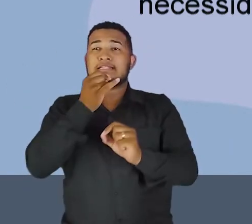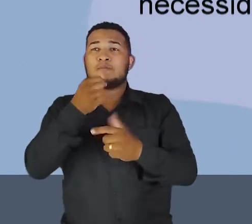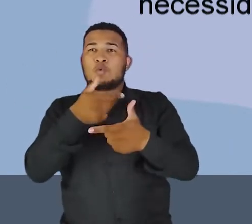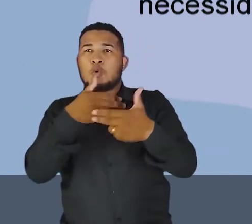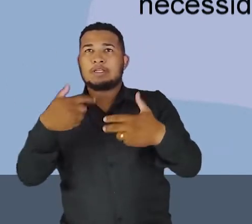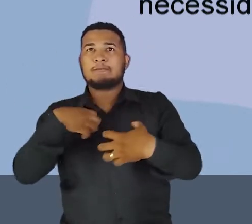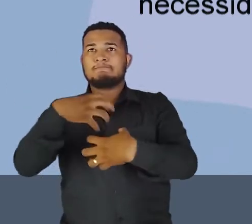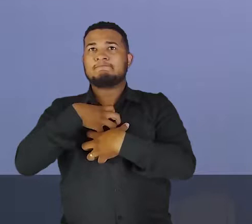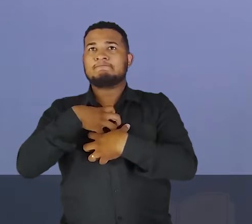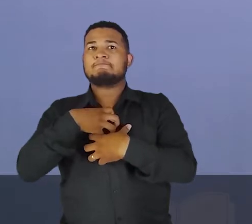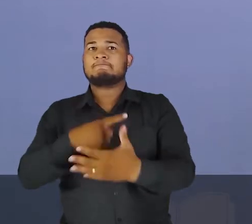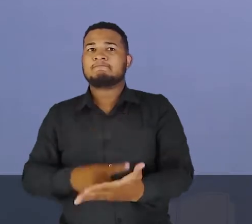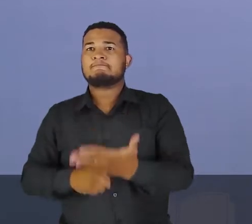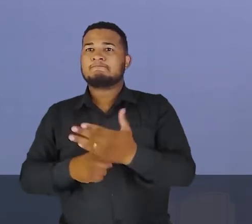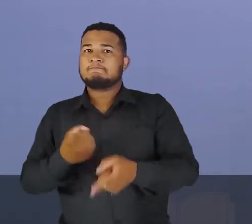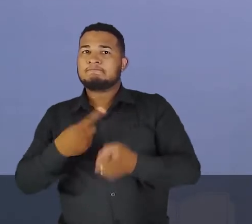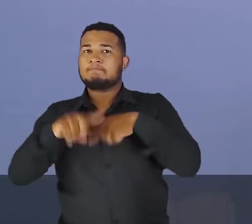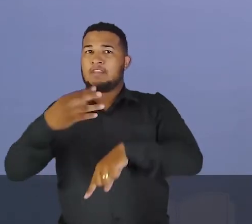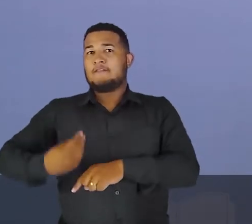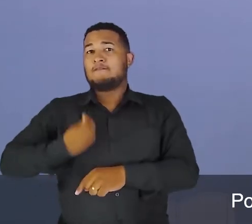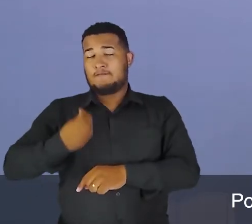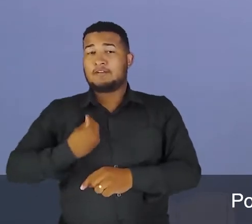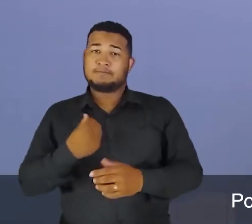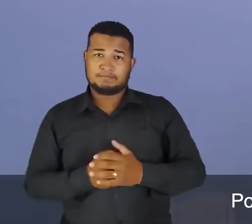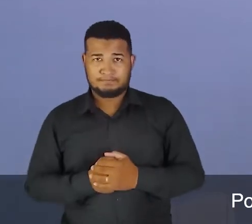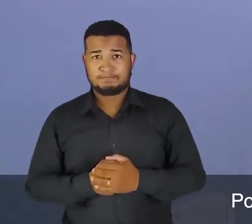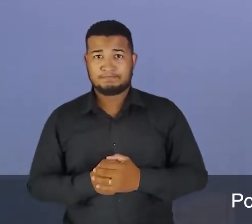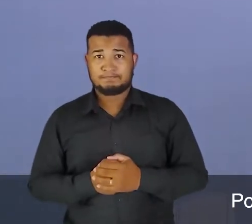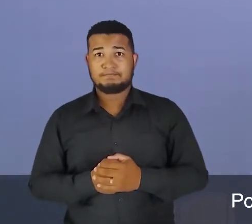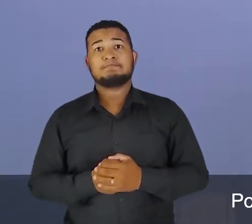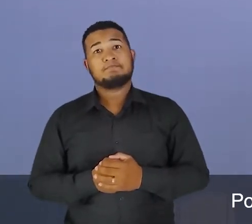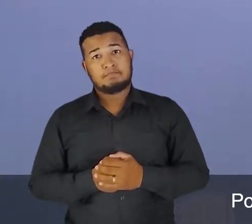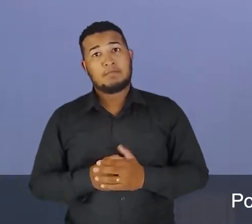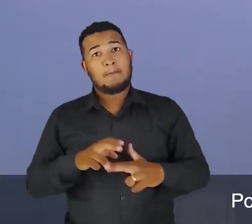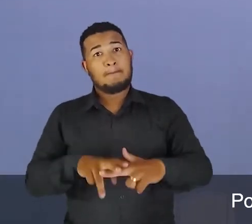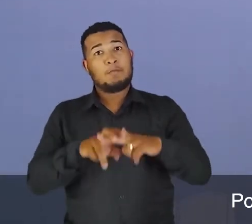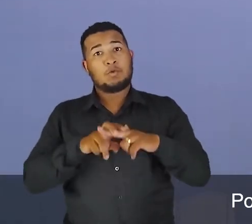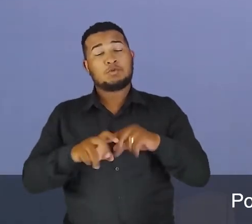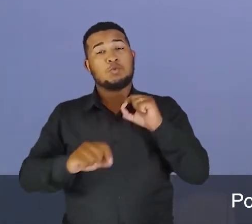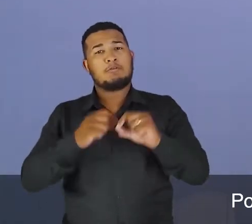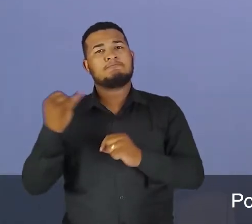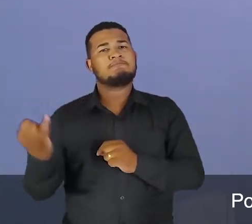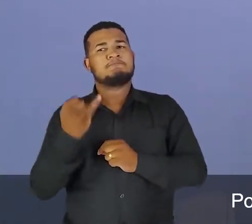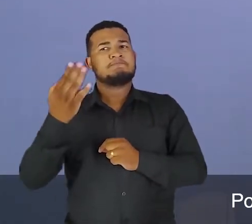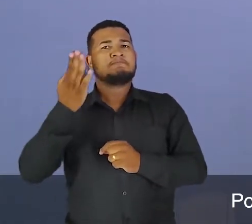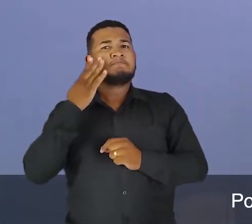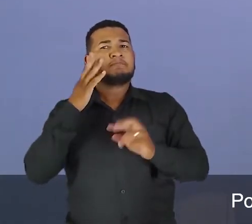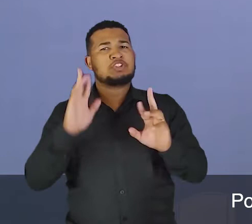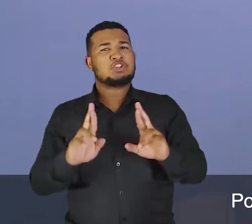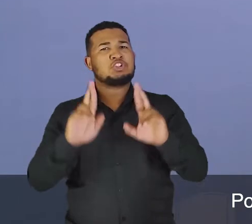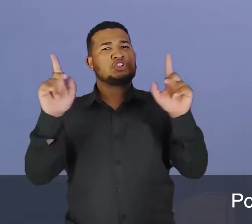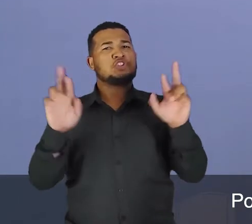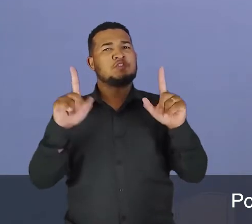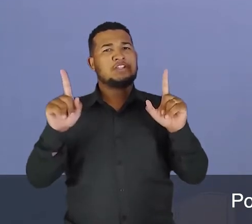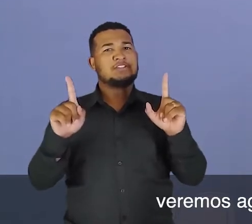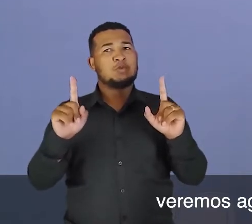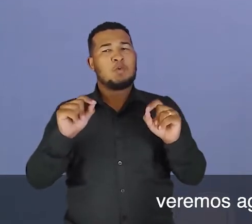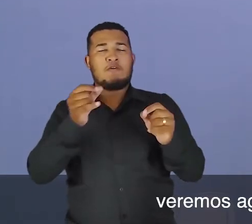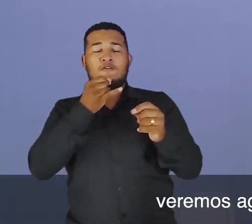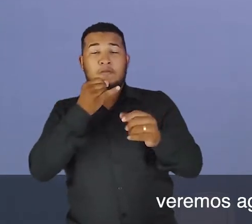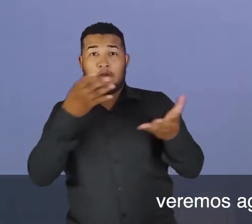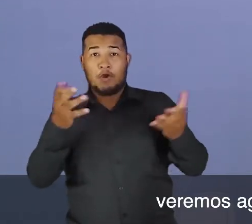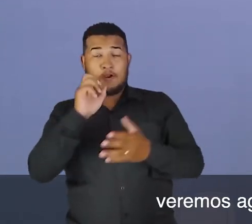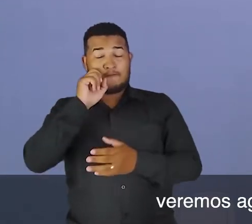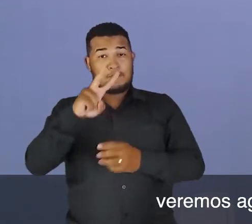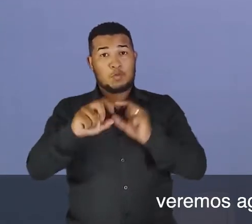faz sobreviver, à necessidade de sobrevivência. Por isso, é importante também saber a diferença entre o que veremos